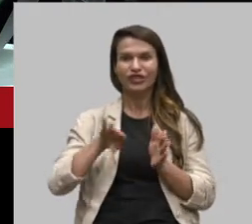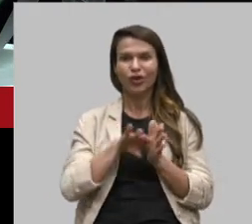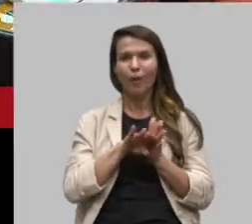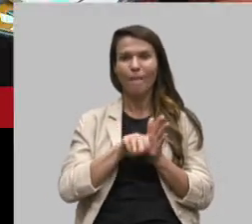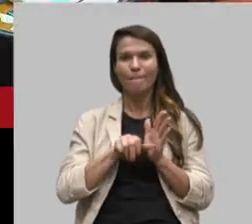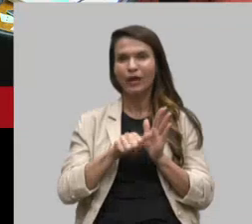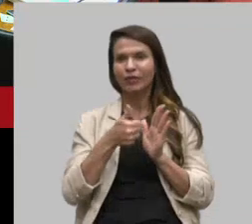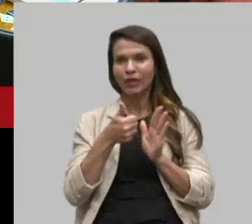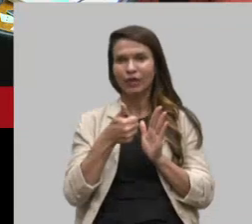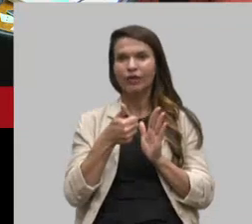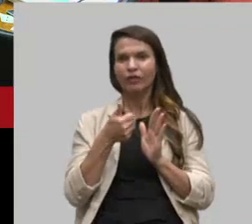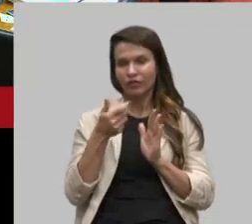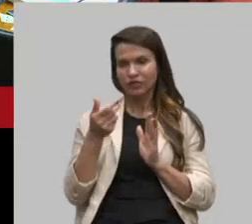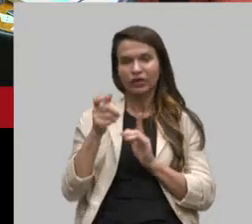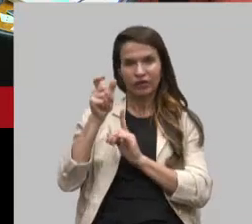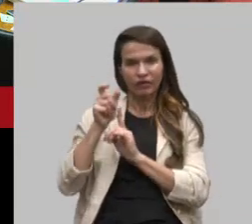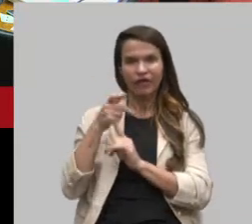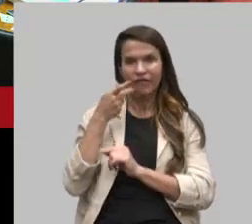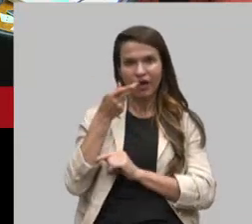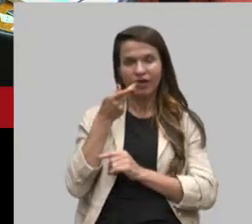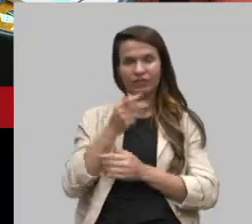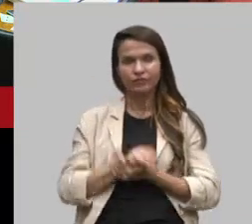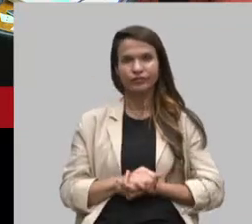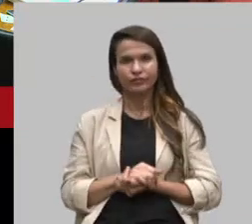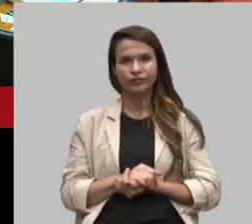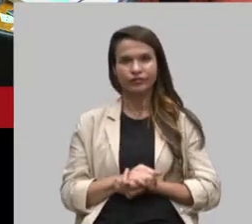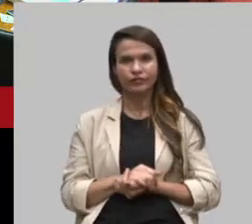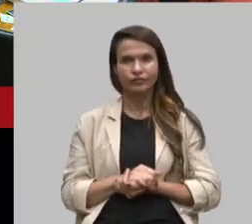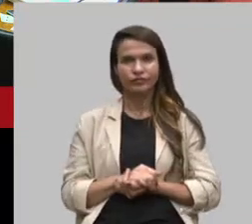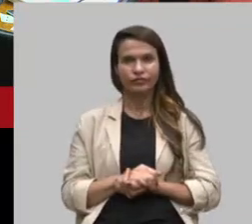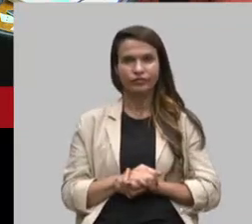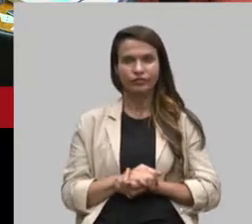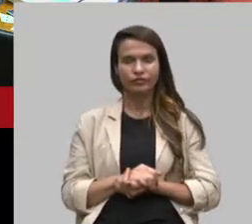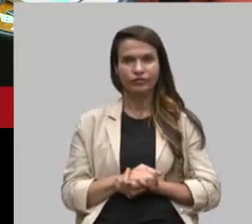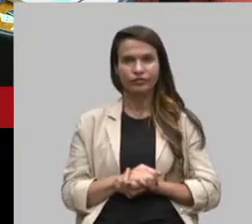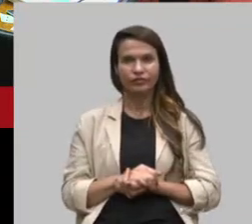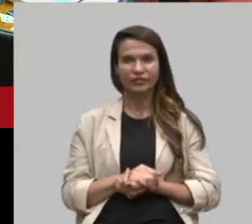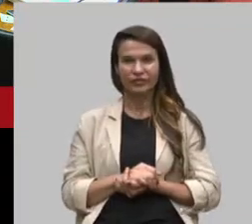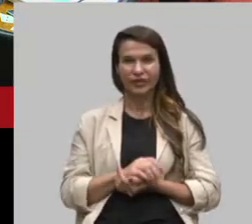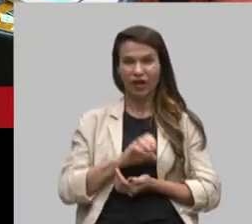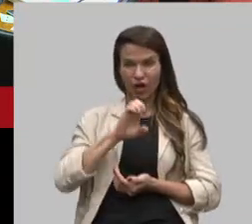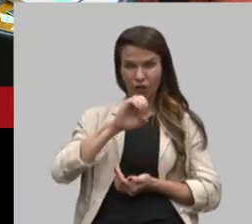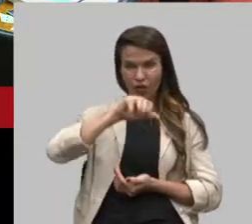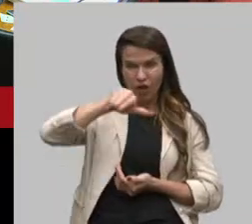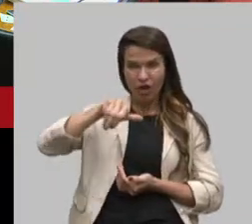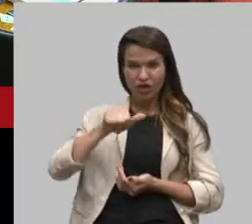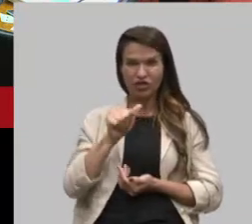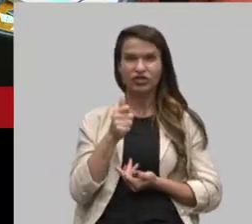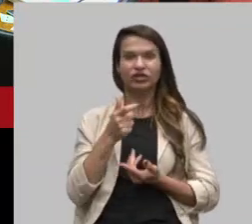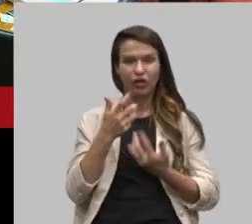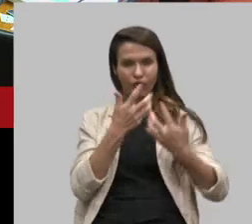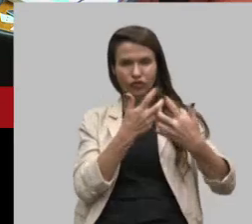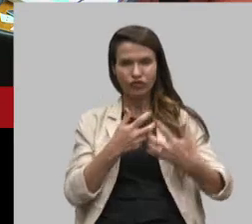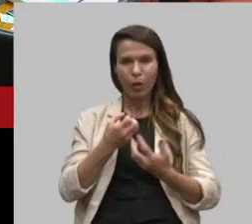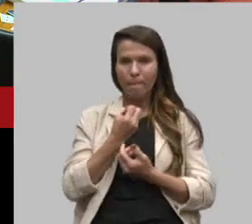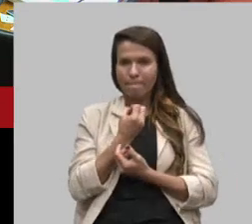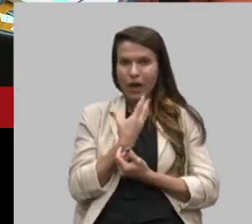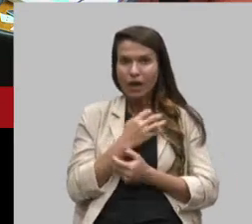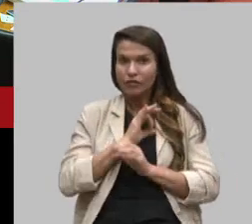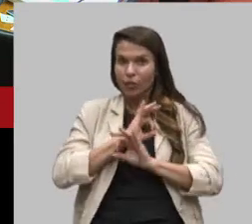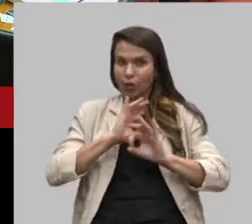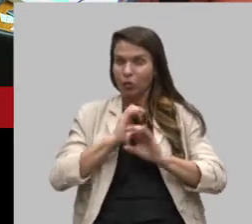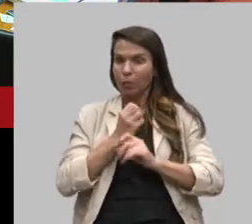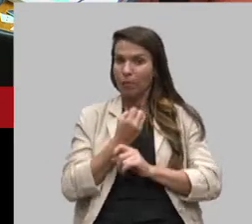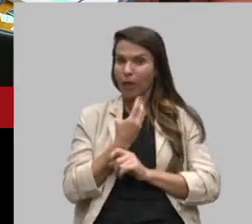vai falar eu vou investigar o pensamento se o já existe funciona bem na verdade muito bem